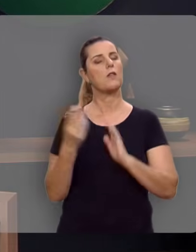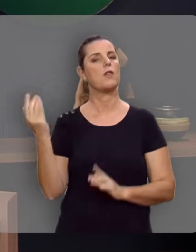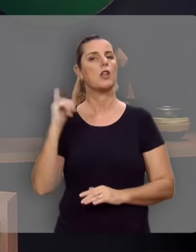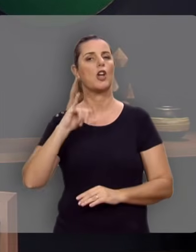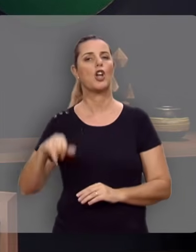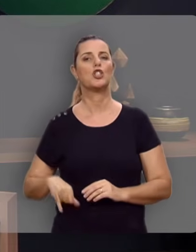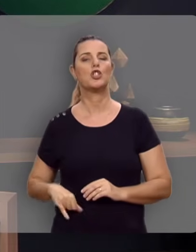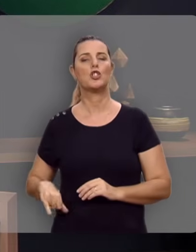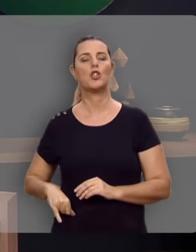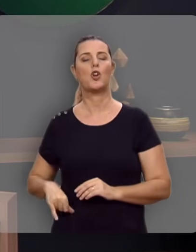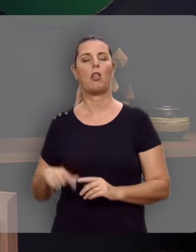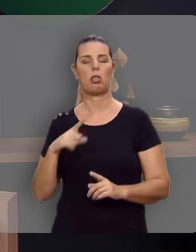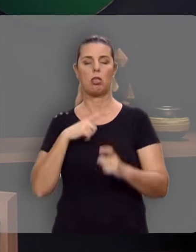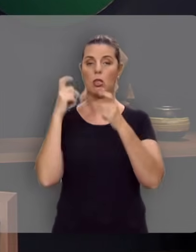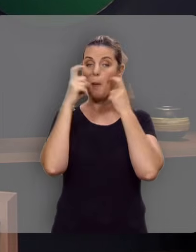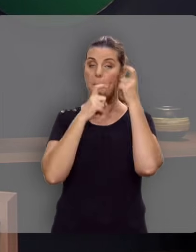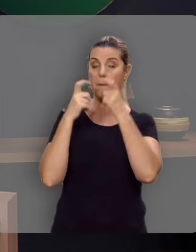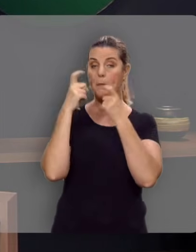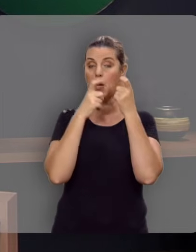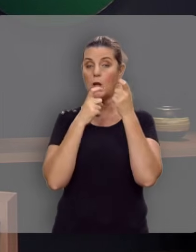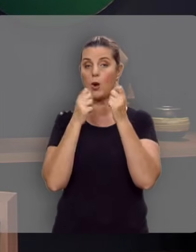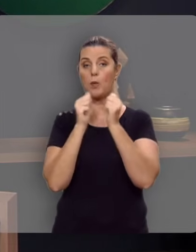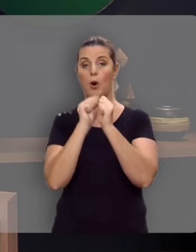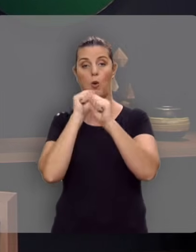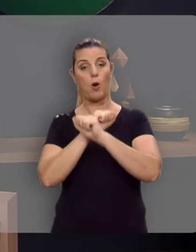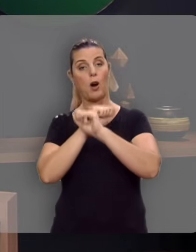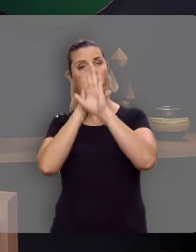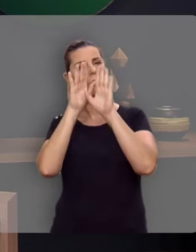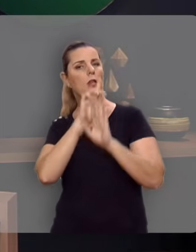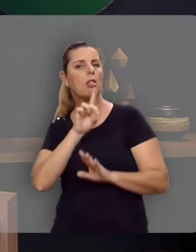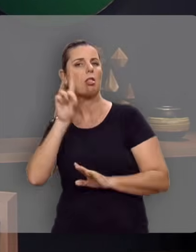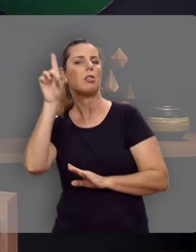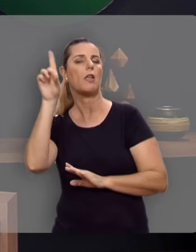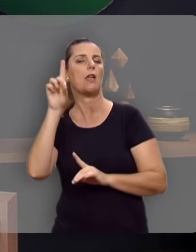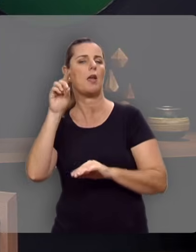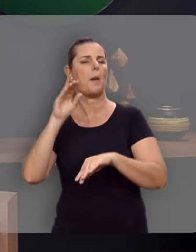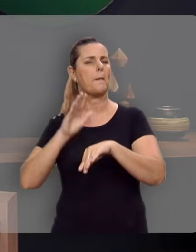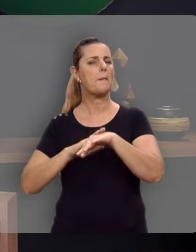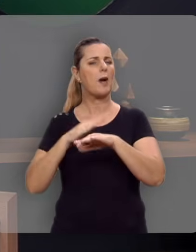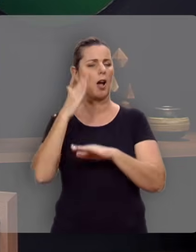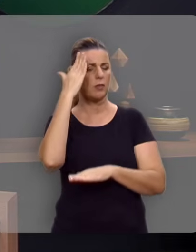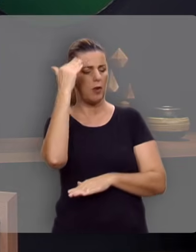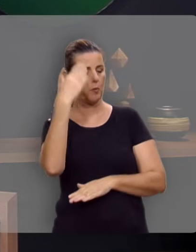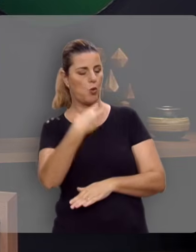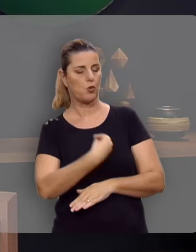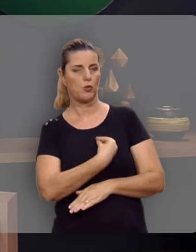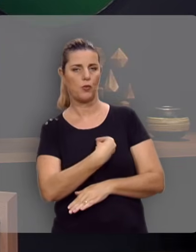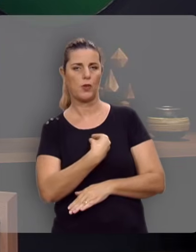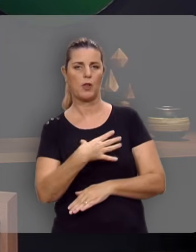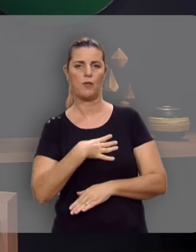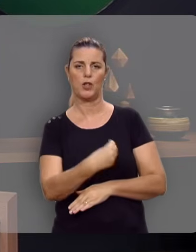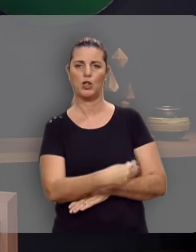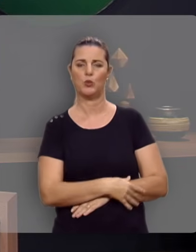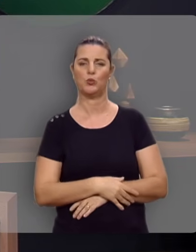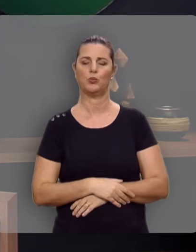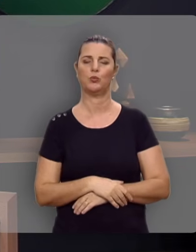significa que Jó estava preocupado com a glória de Deus, mais do que com o sucesso dos